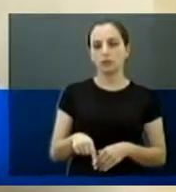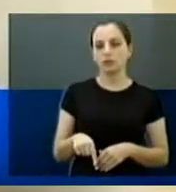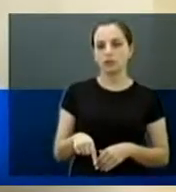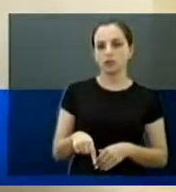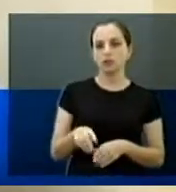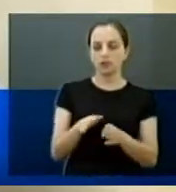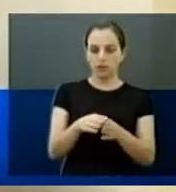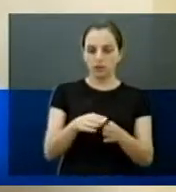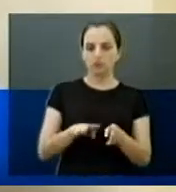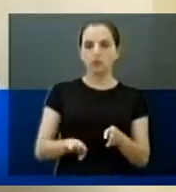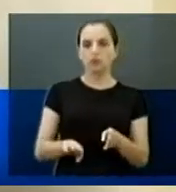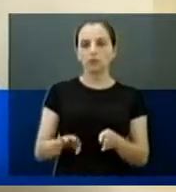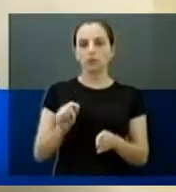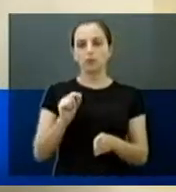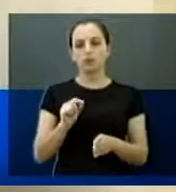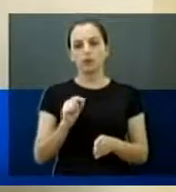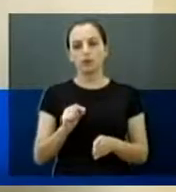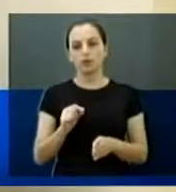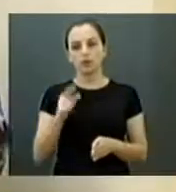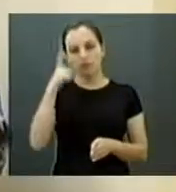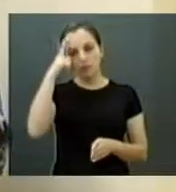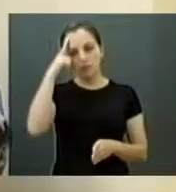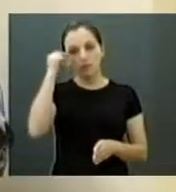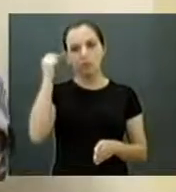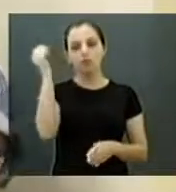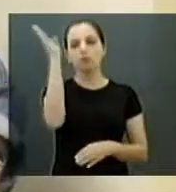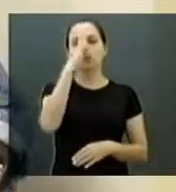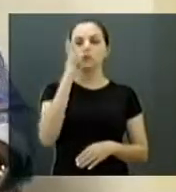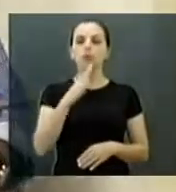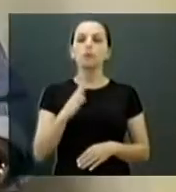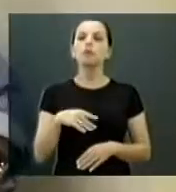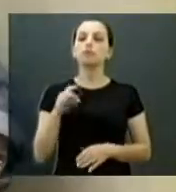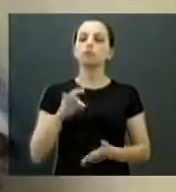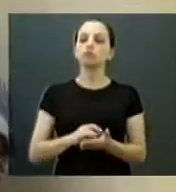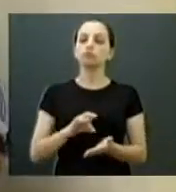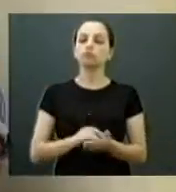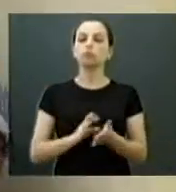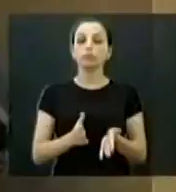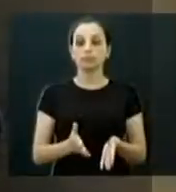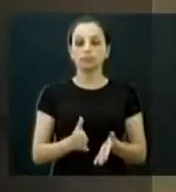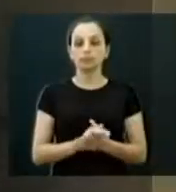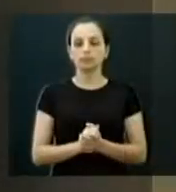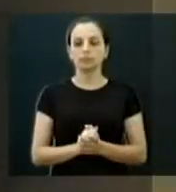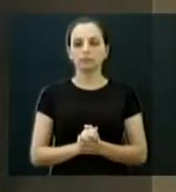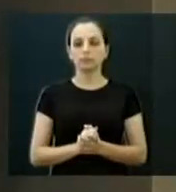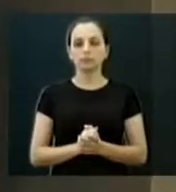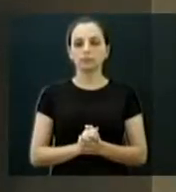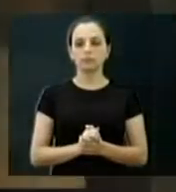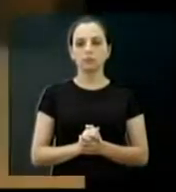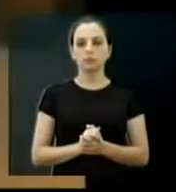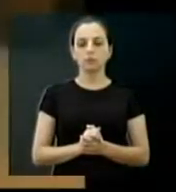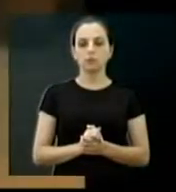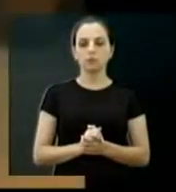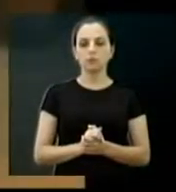nessa Câmara, e parece que a ficha no Brasil está caindo. Então...